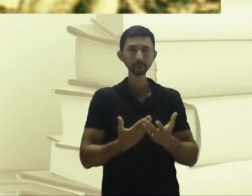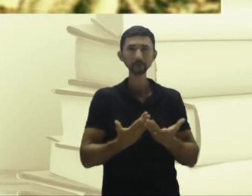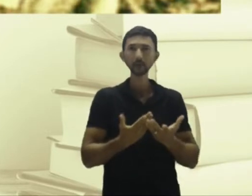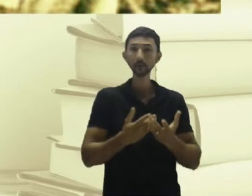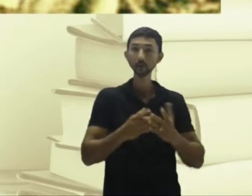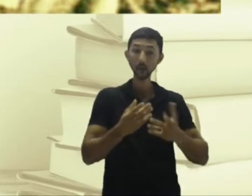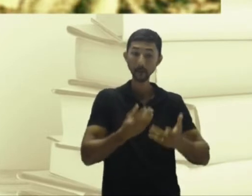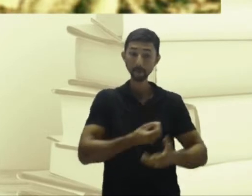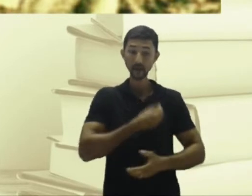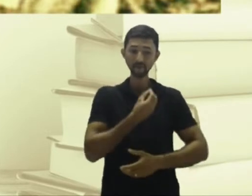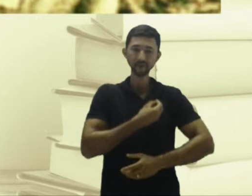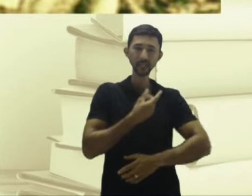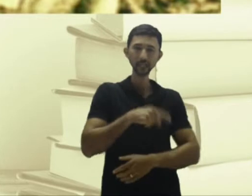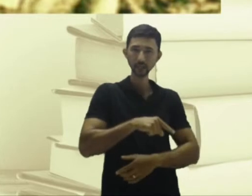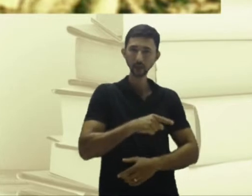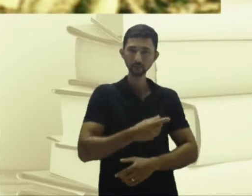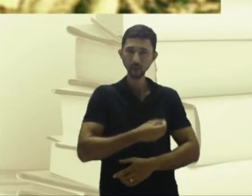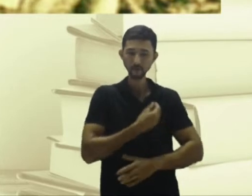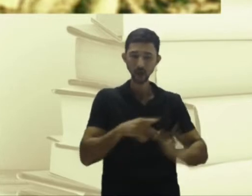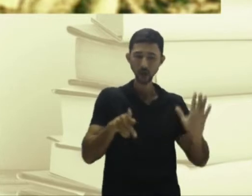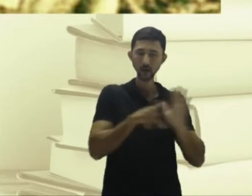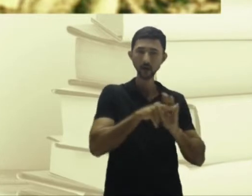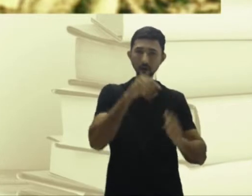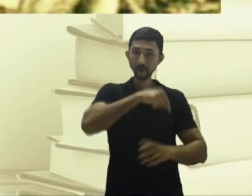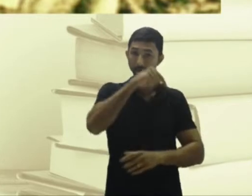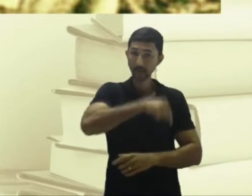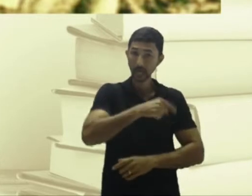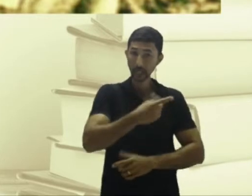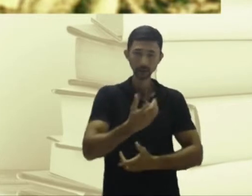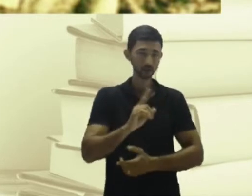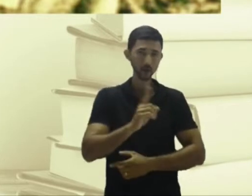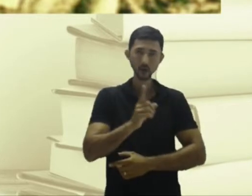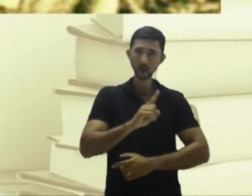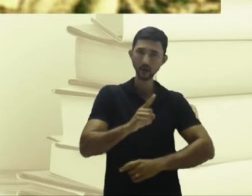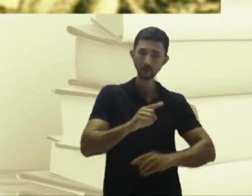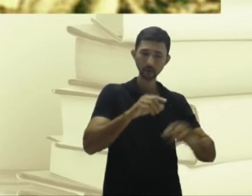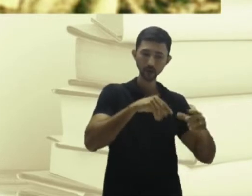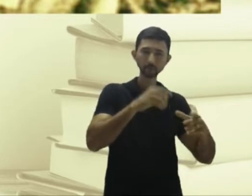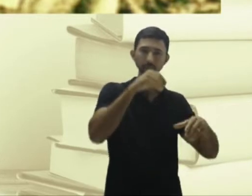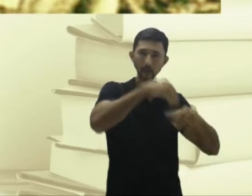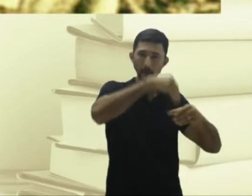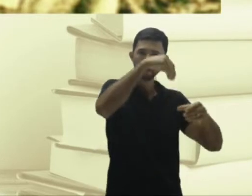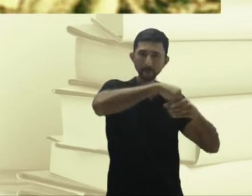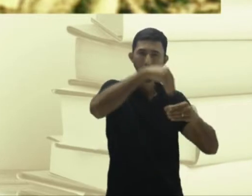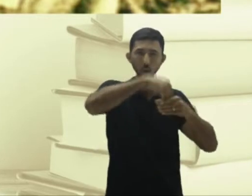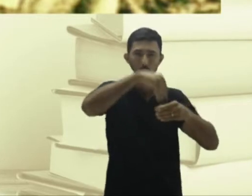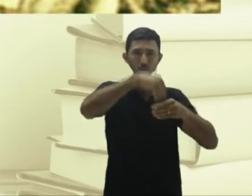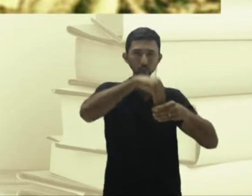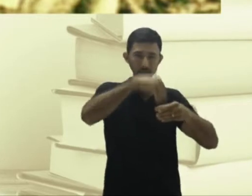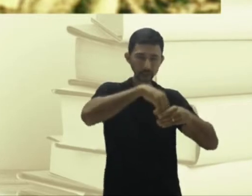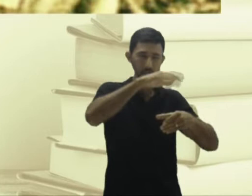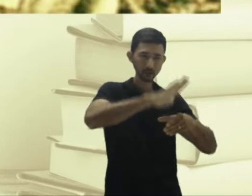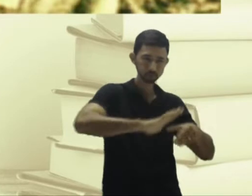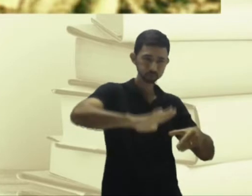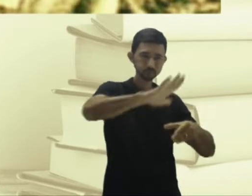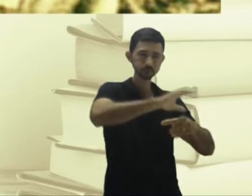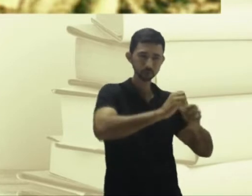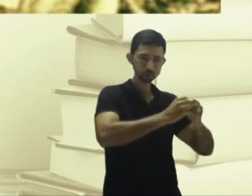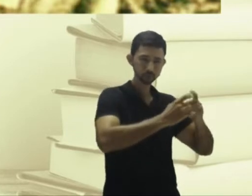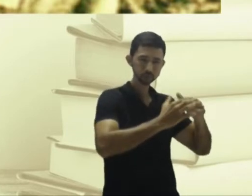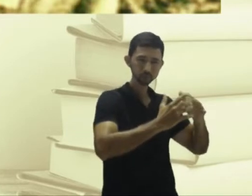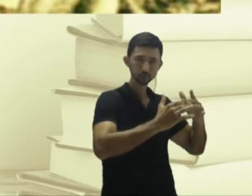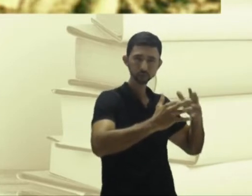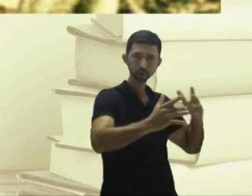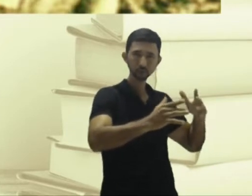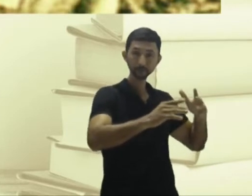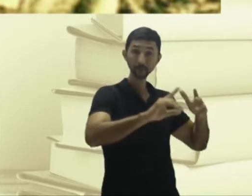à subsistência, ao consumo próprio, ao consumo dos colonos aqui. Era uma produção direcionada